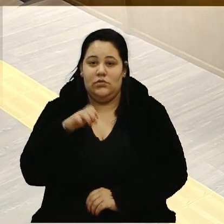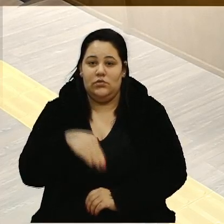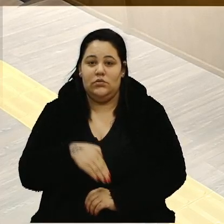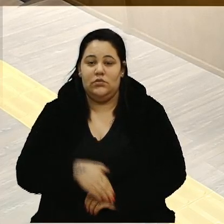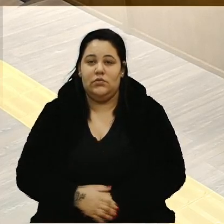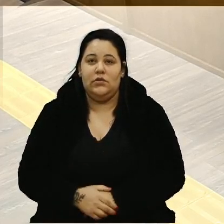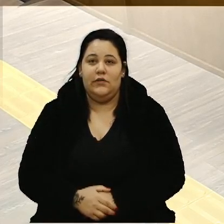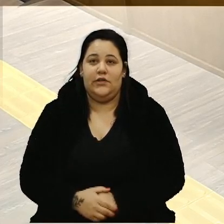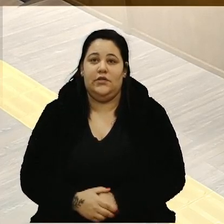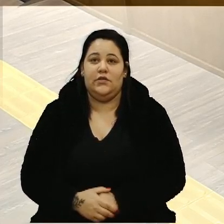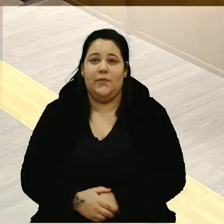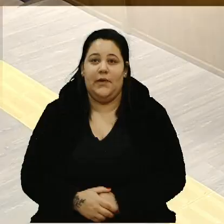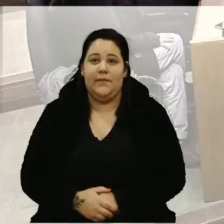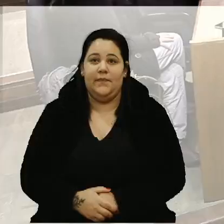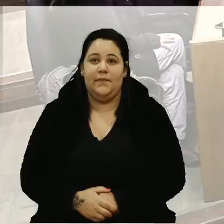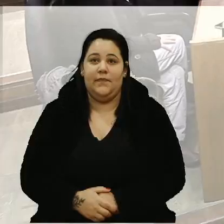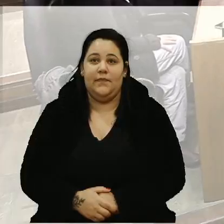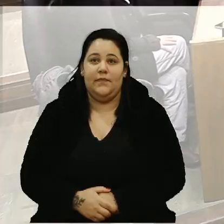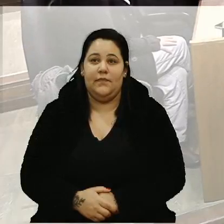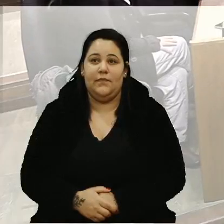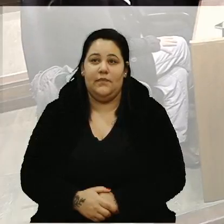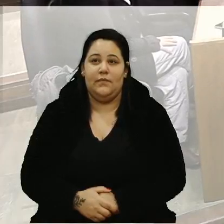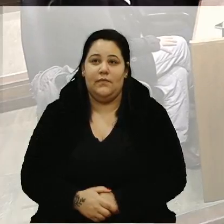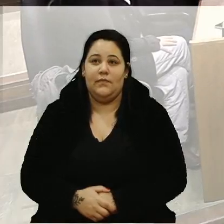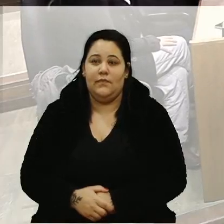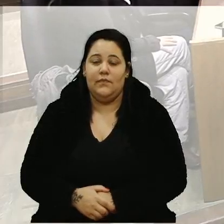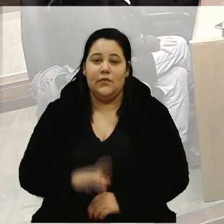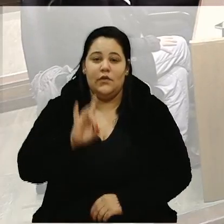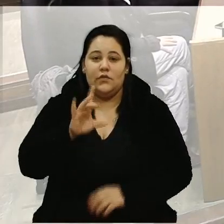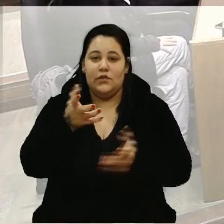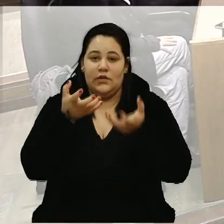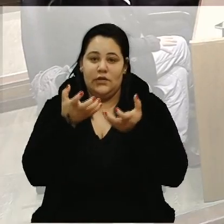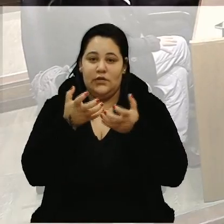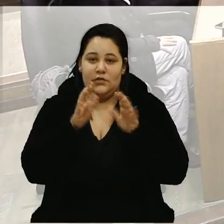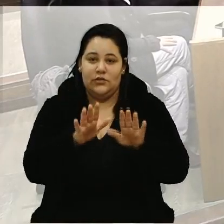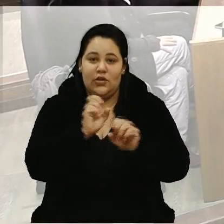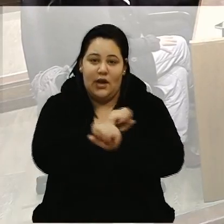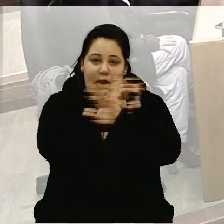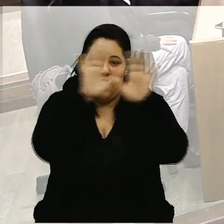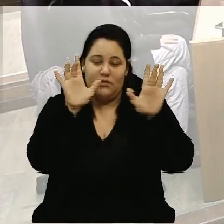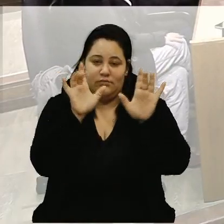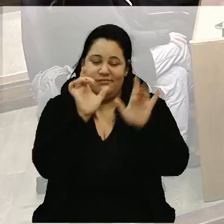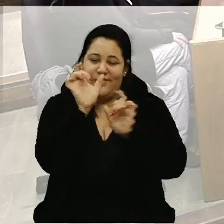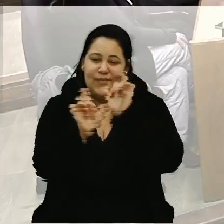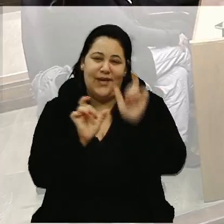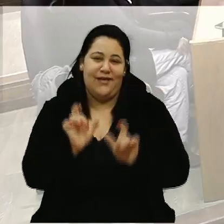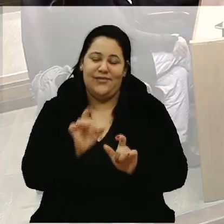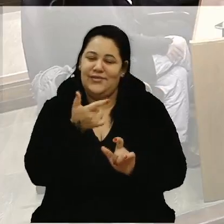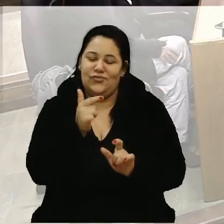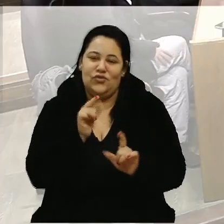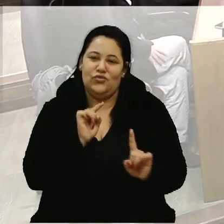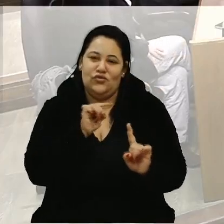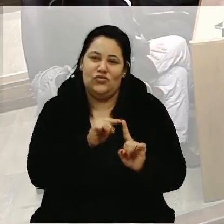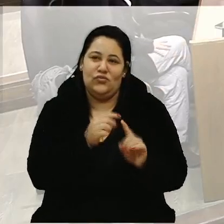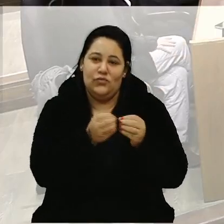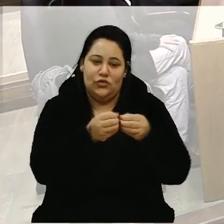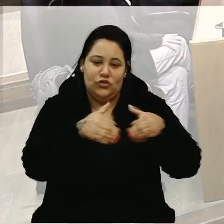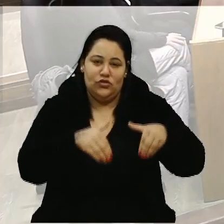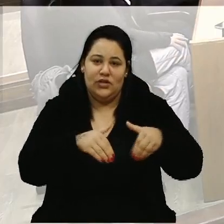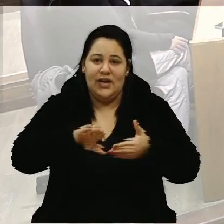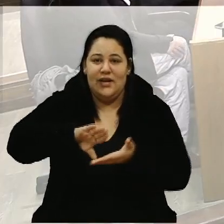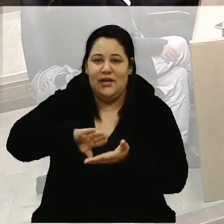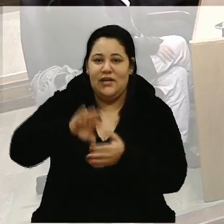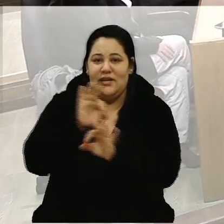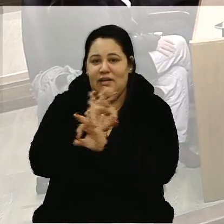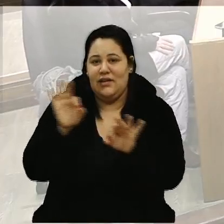vereador. Eu só queria deixar claro aqui que foi uma expressão falada sem nenhuma intenção e que eu gostaria de retirar dos